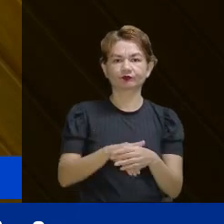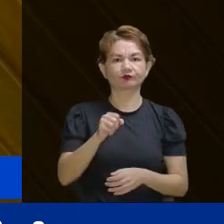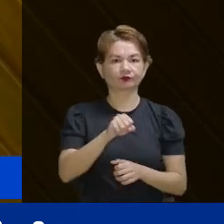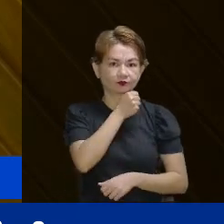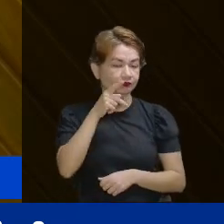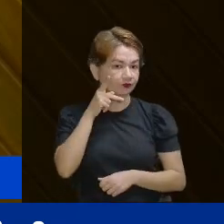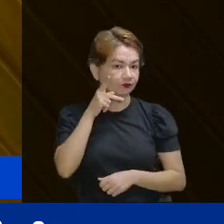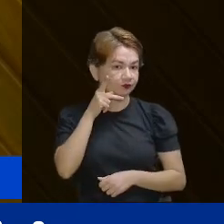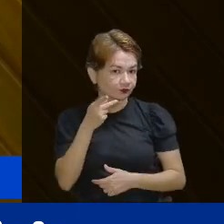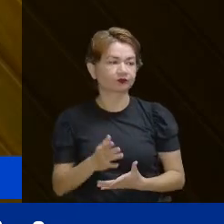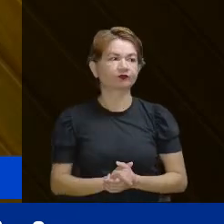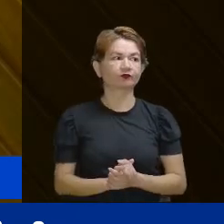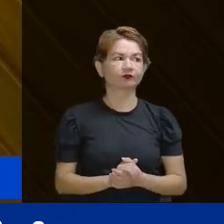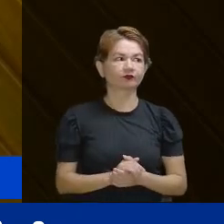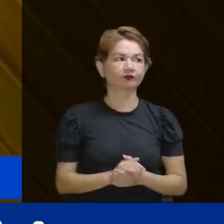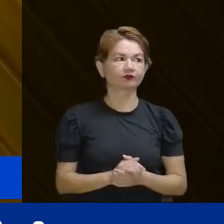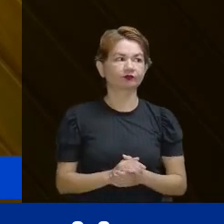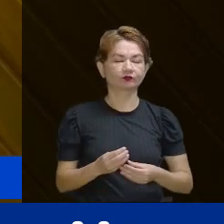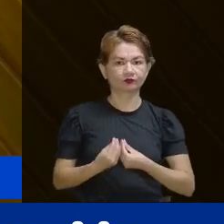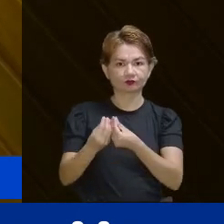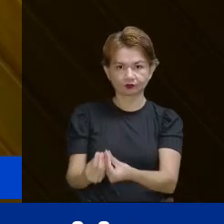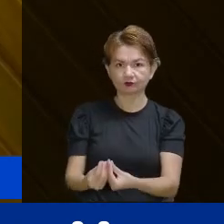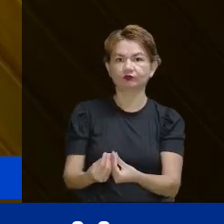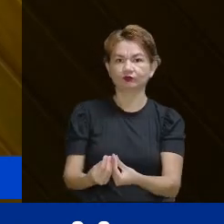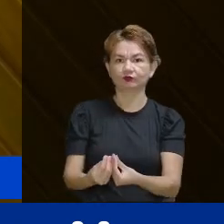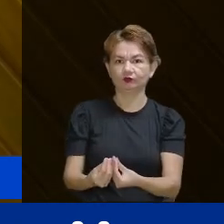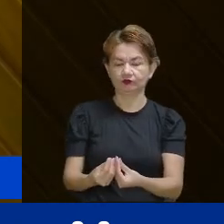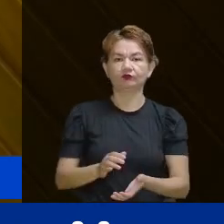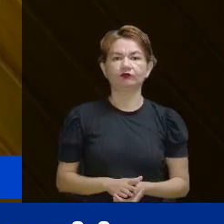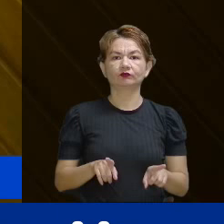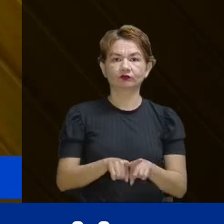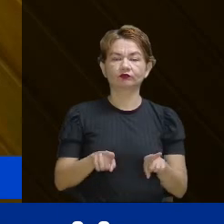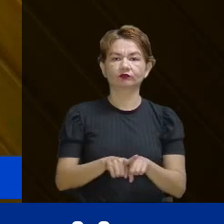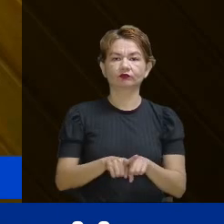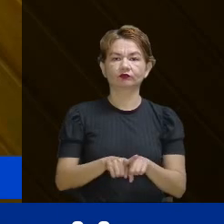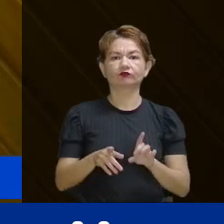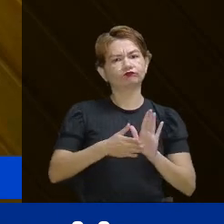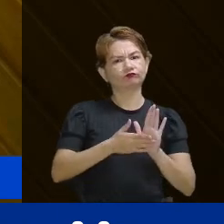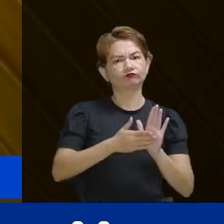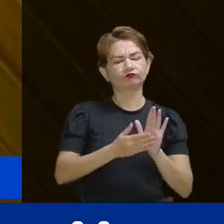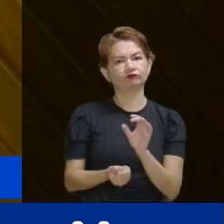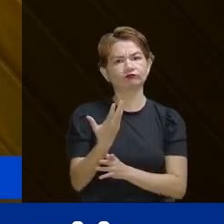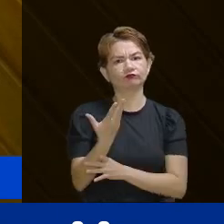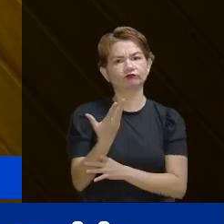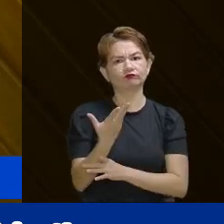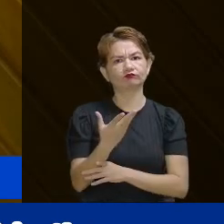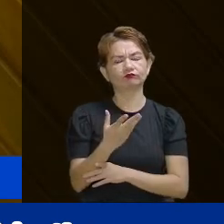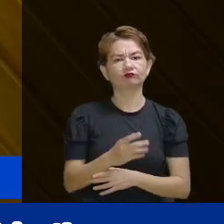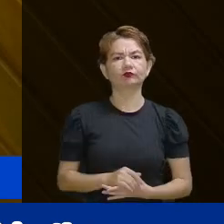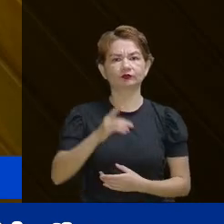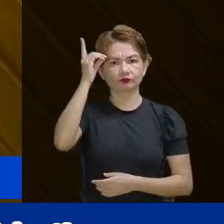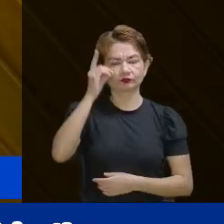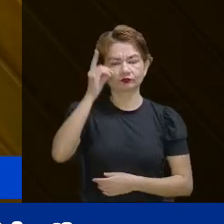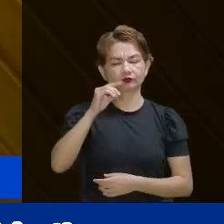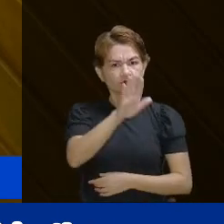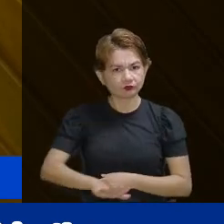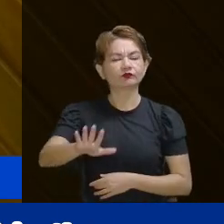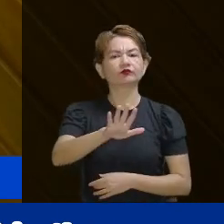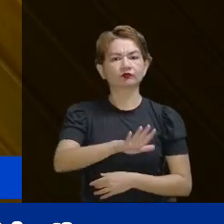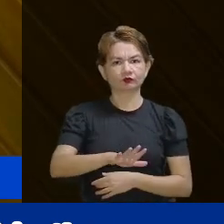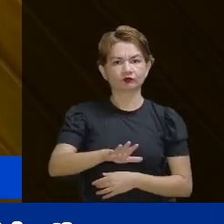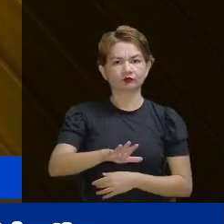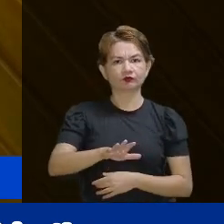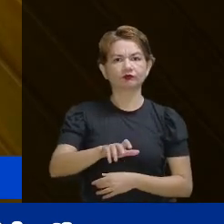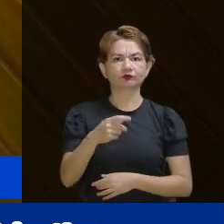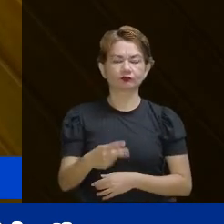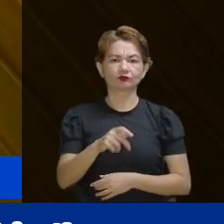distinção. A proposta de concessão da Medalha do Mérito Eleitoral teve a autoria do diretor-geral do Tribunal Regional Eleitoral do